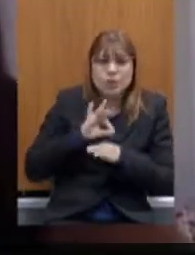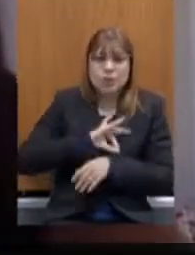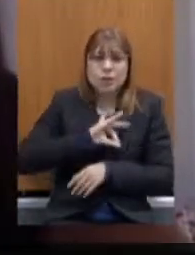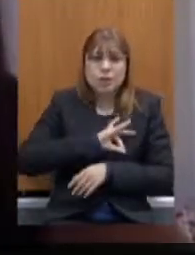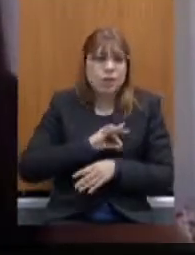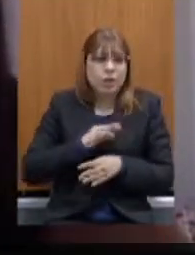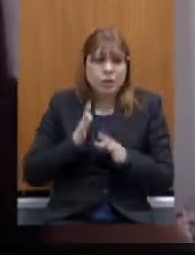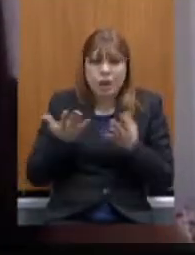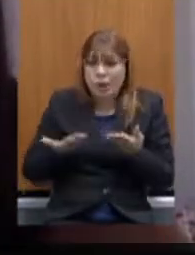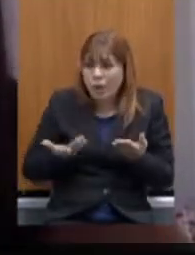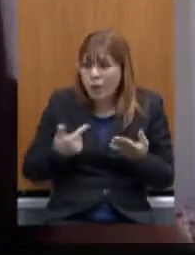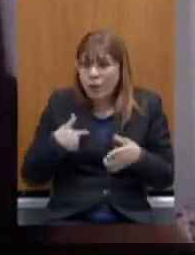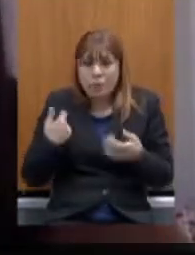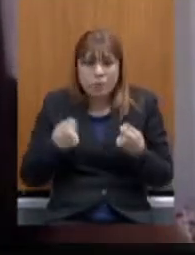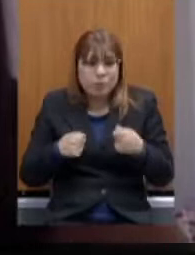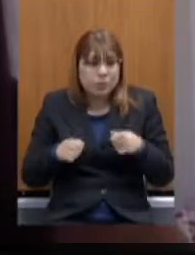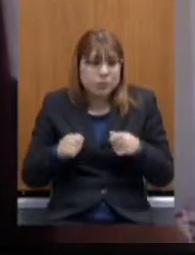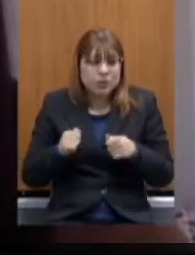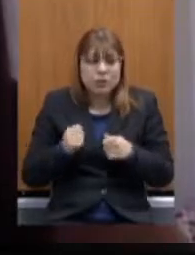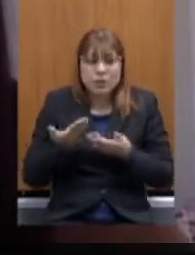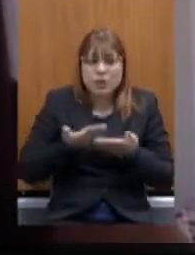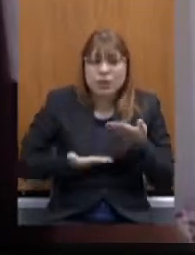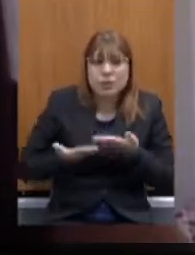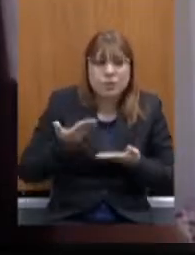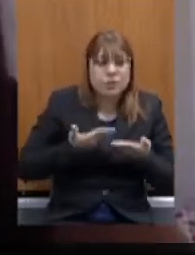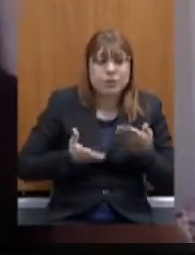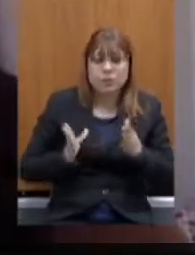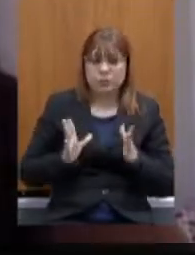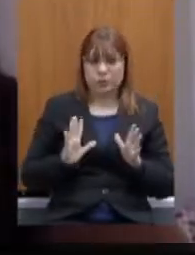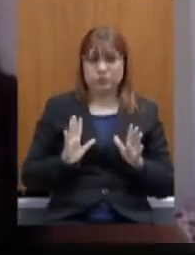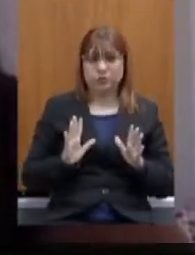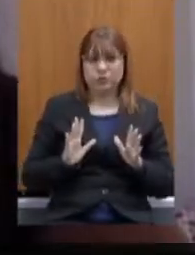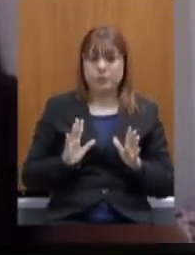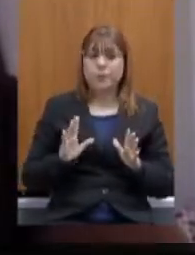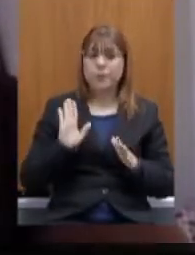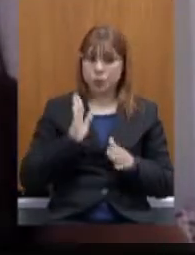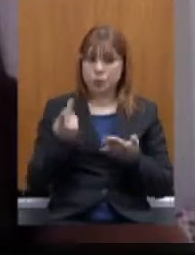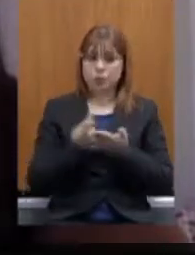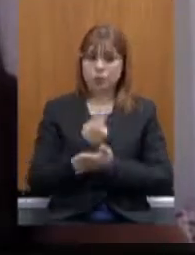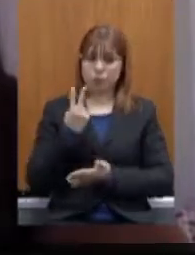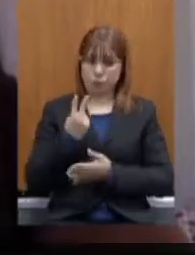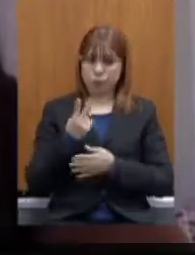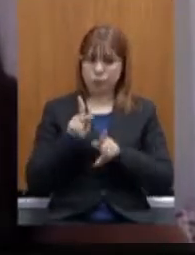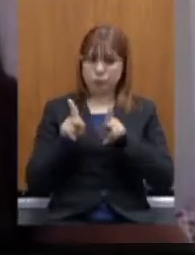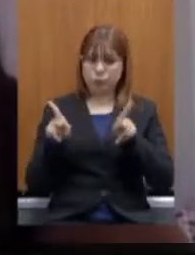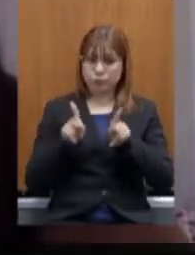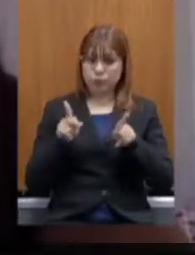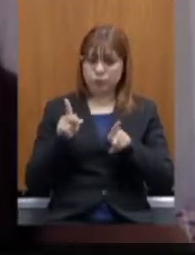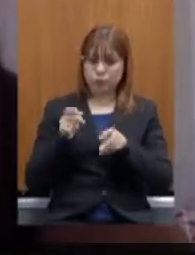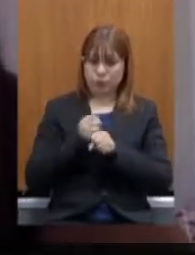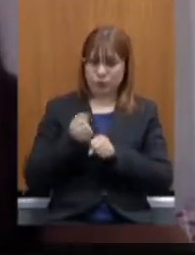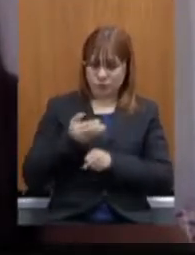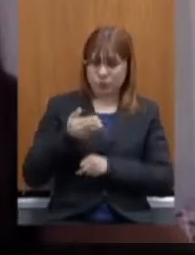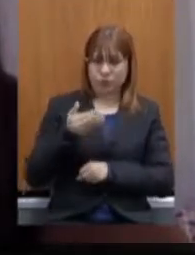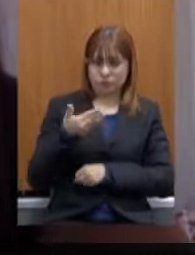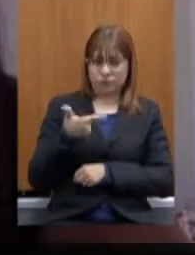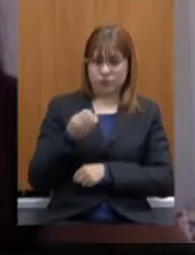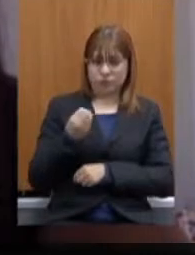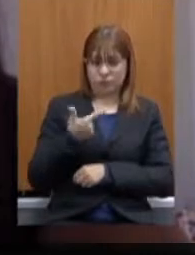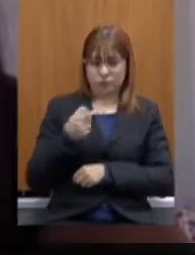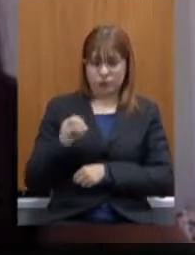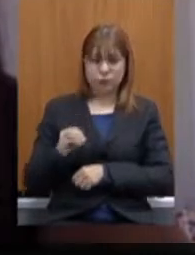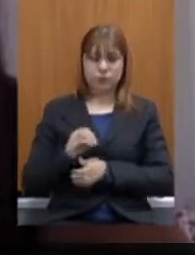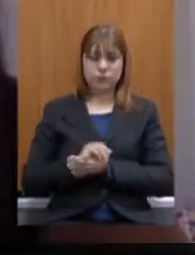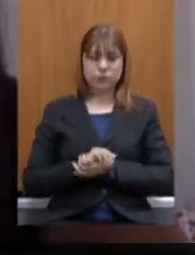fazendo um tratamento contra o câncer vai chegar nos dois professores esse ano que foram